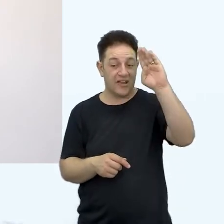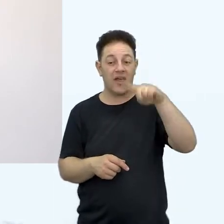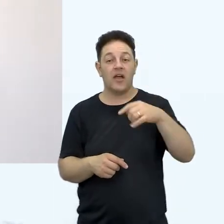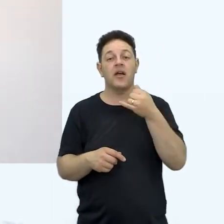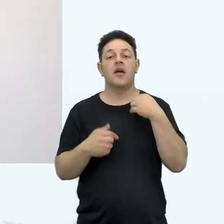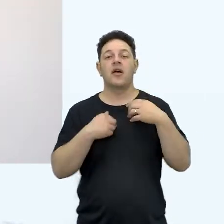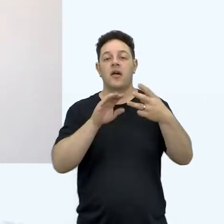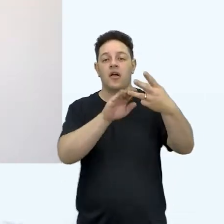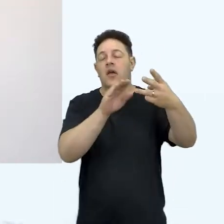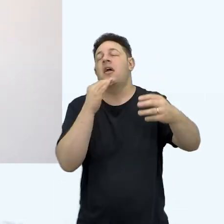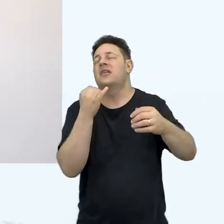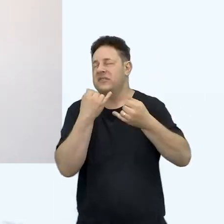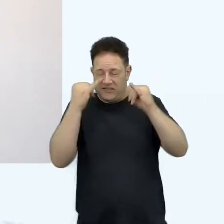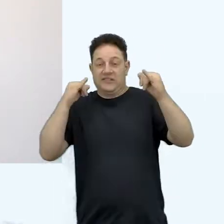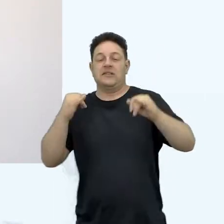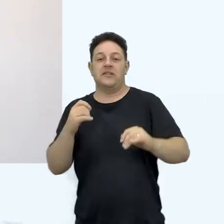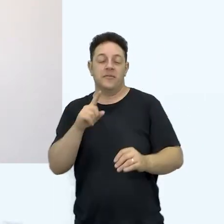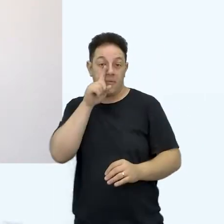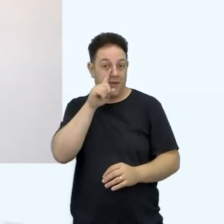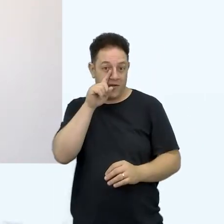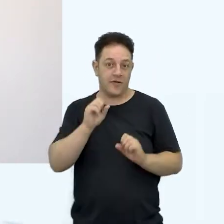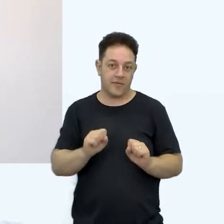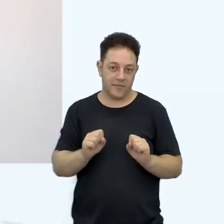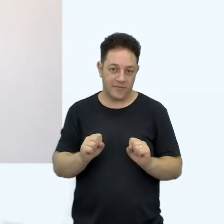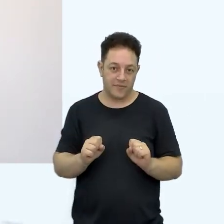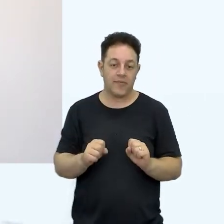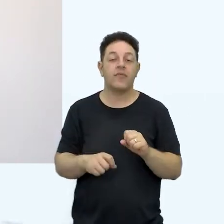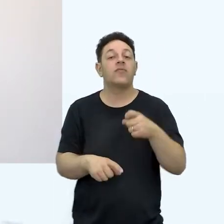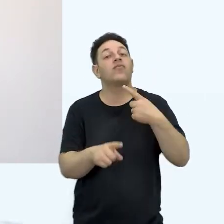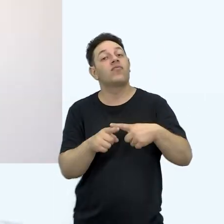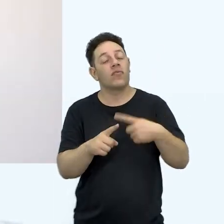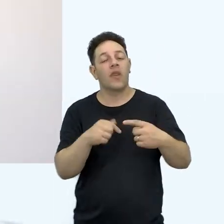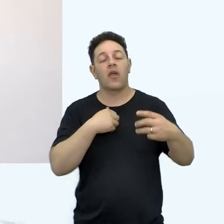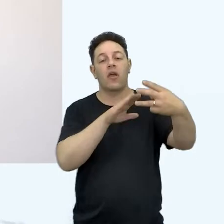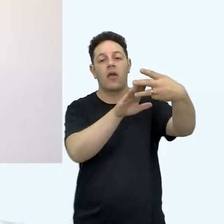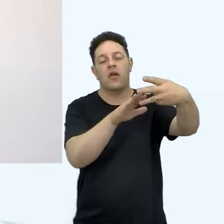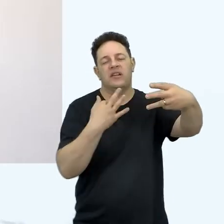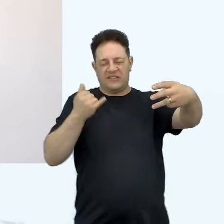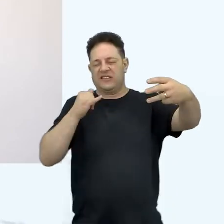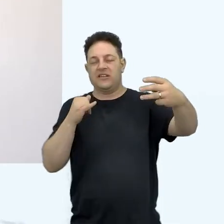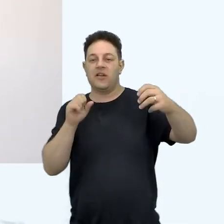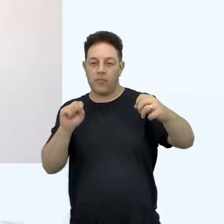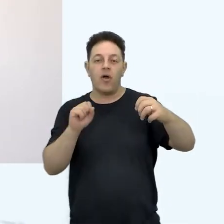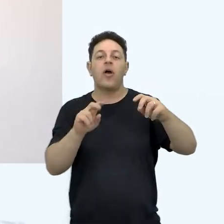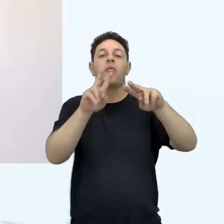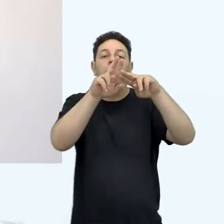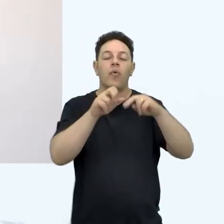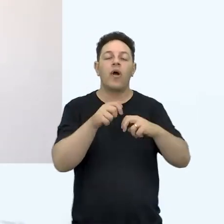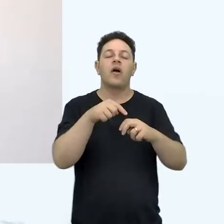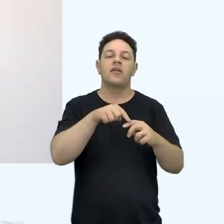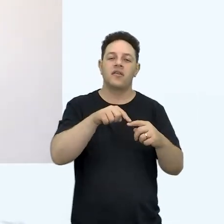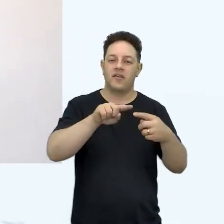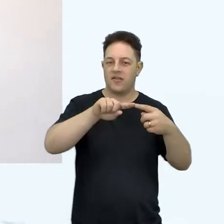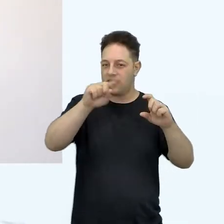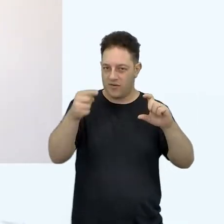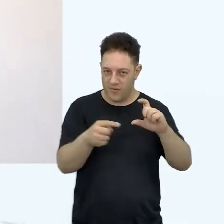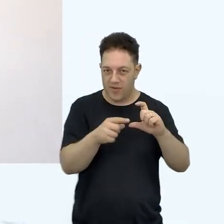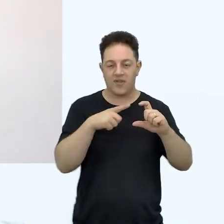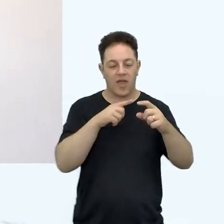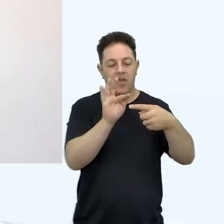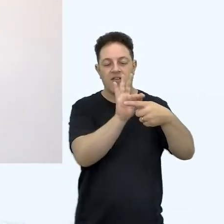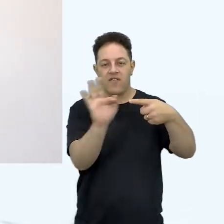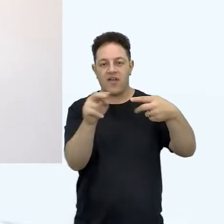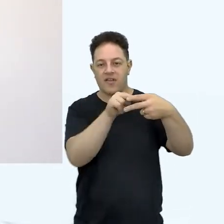choque elétrico. Porque você pode tomar um choque elétrico dentro de um circuito entre fase e